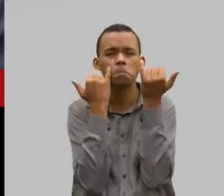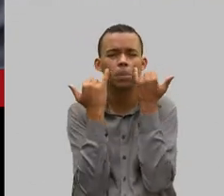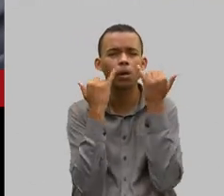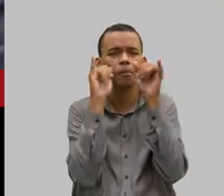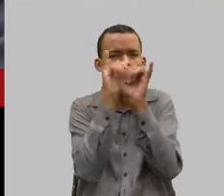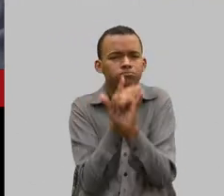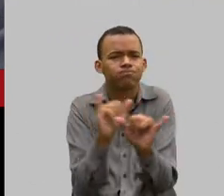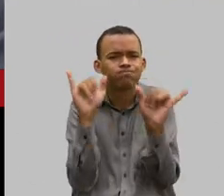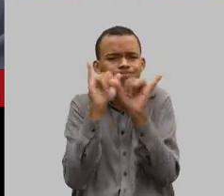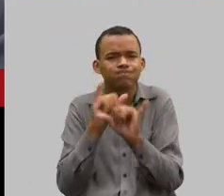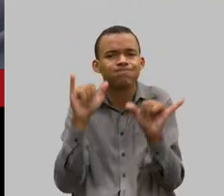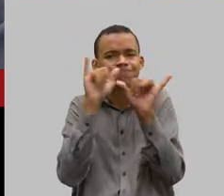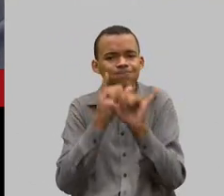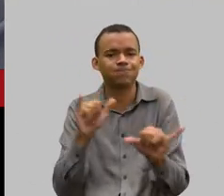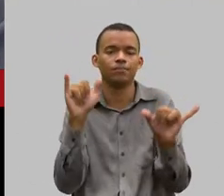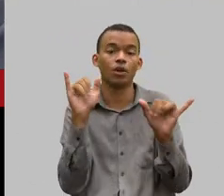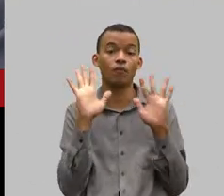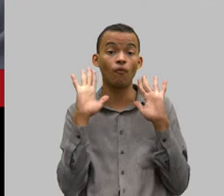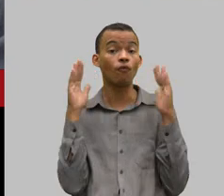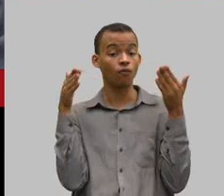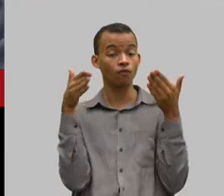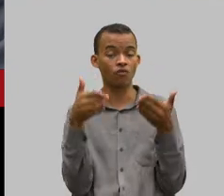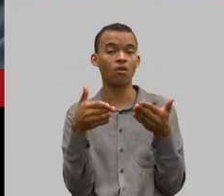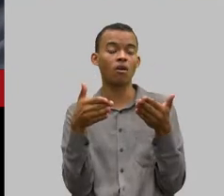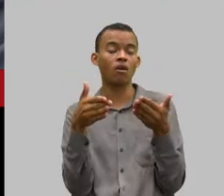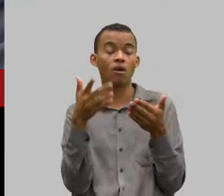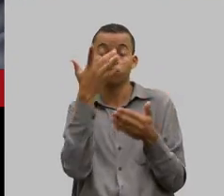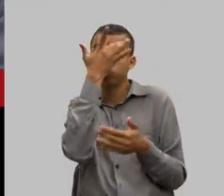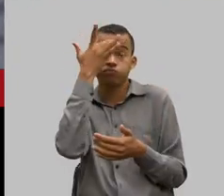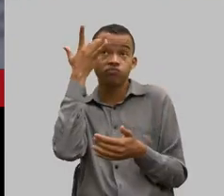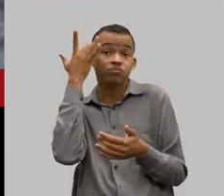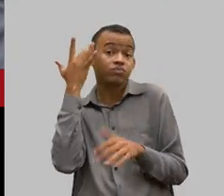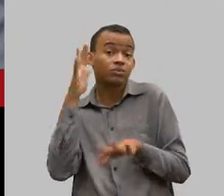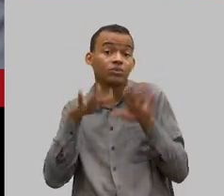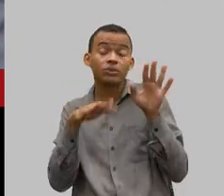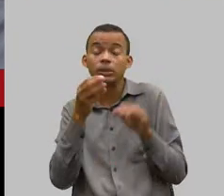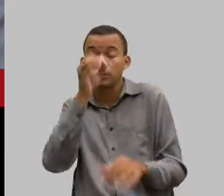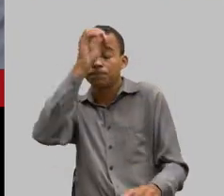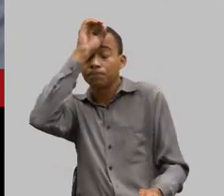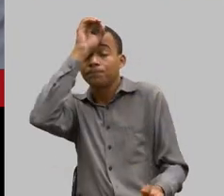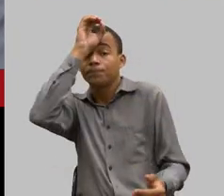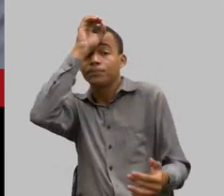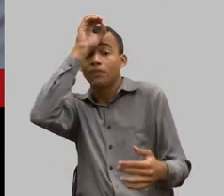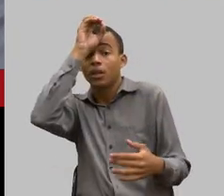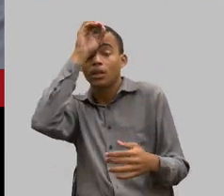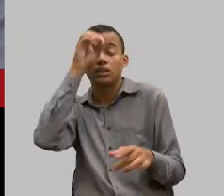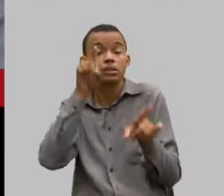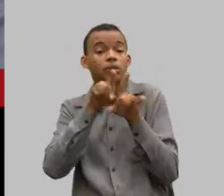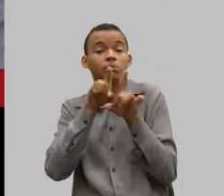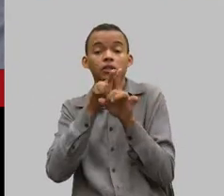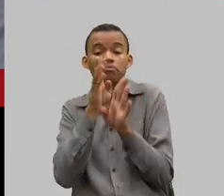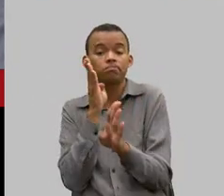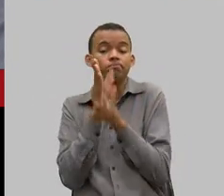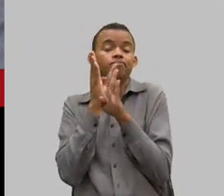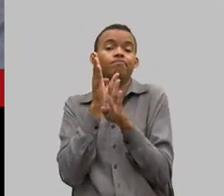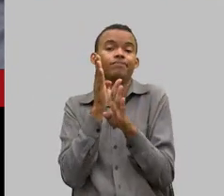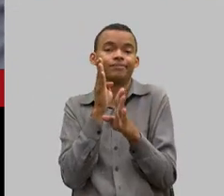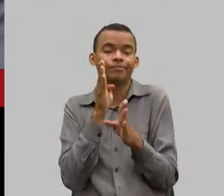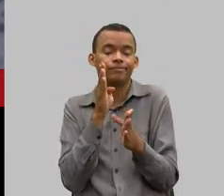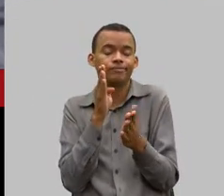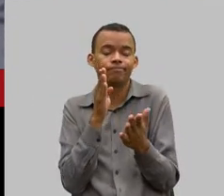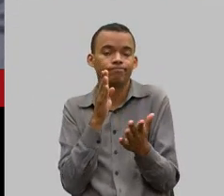criar um foco muito especial essa questão as pessoas realmente não vão ter atendimento e muito menos ser di diagnosticadas Então é isso eu quero te